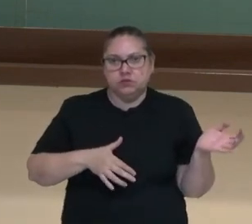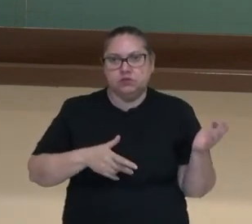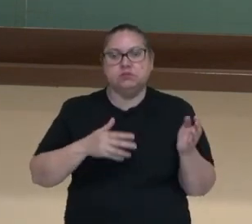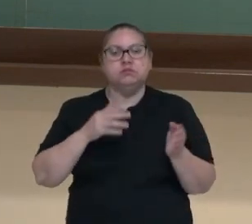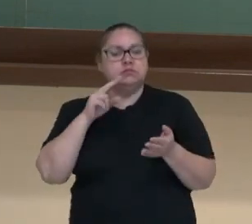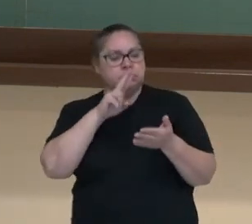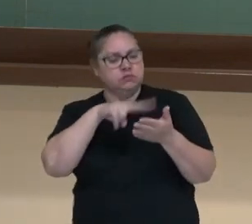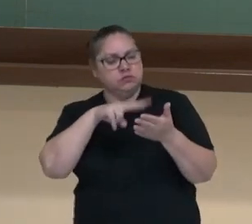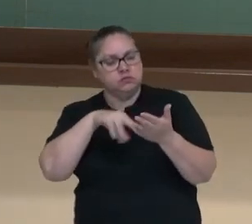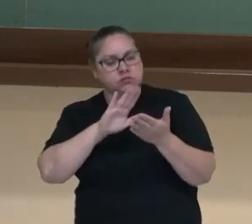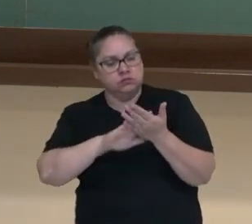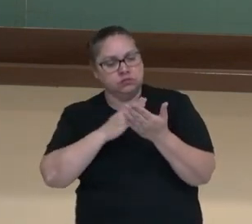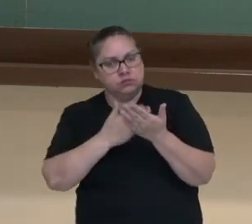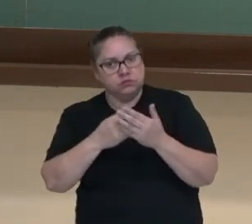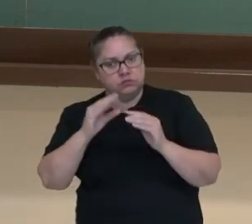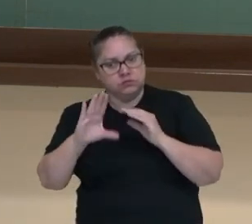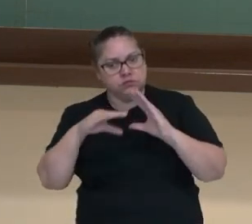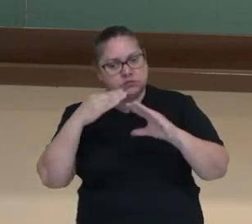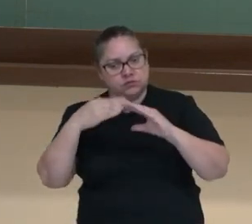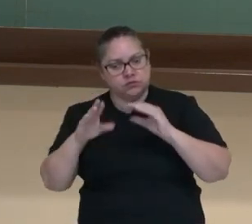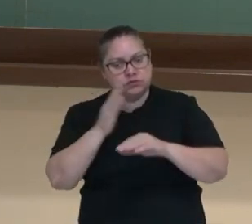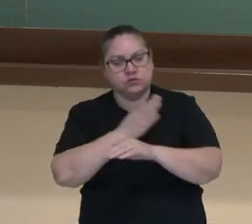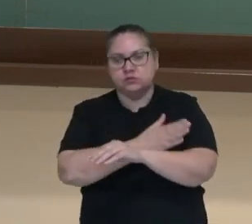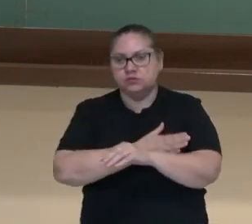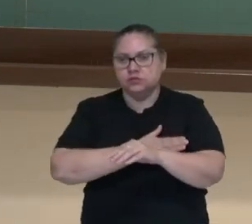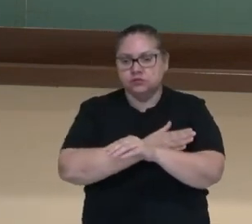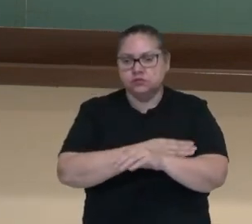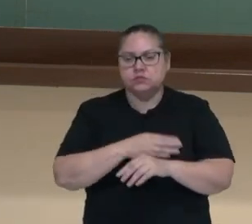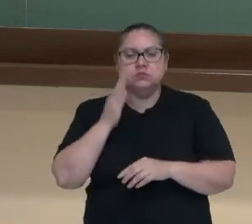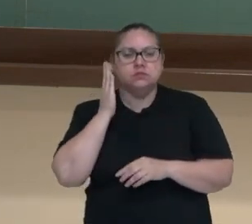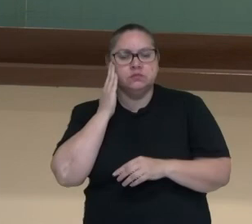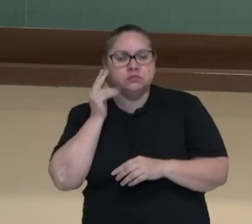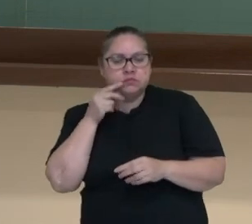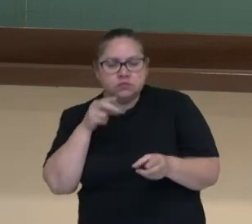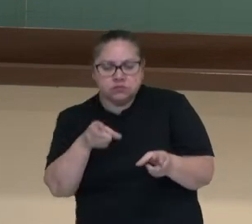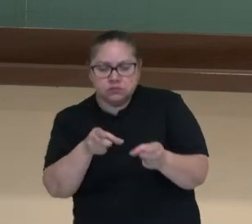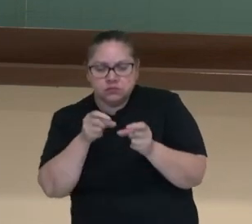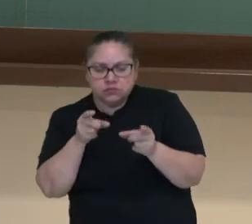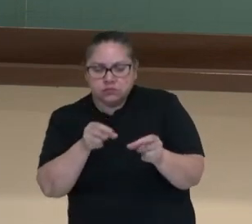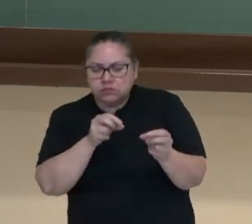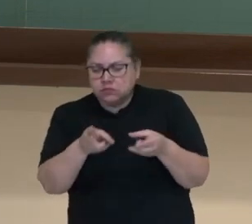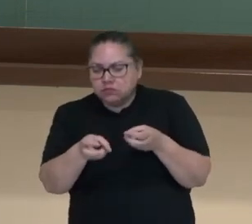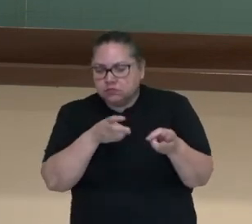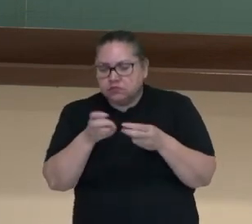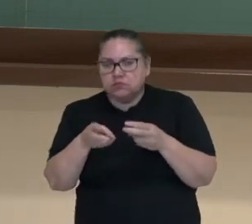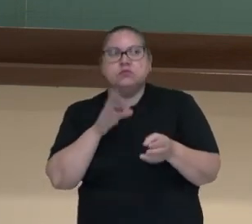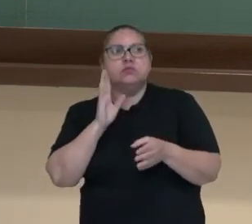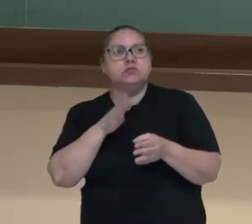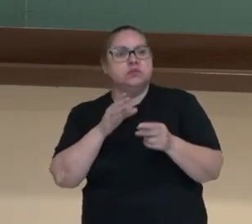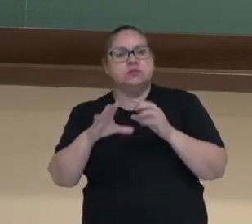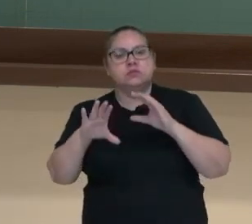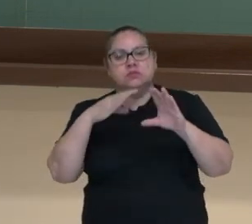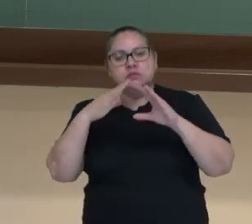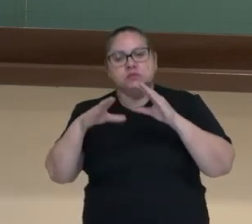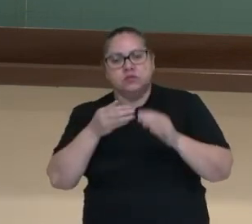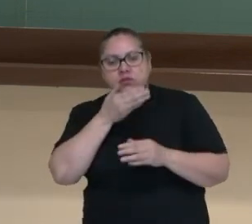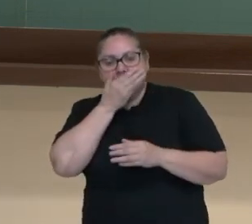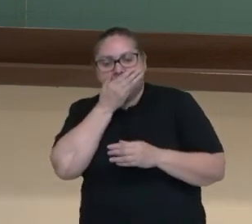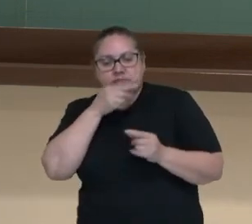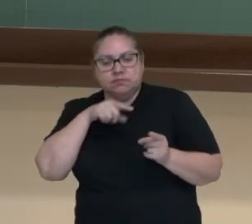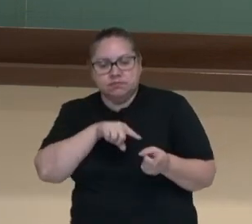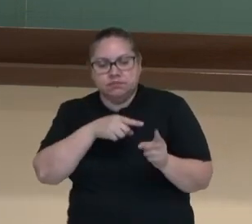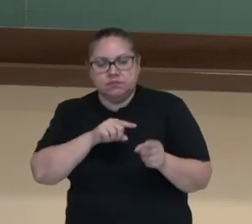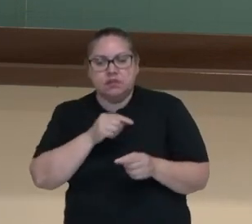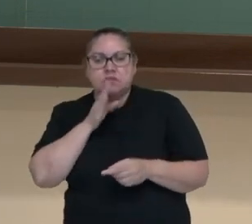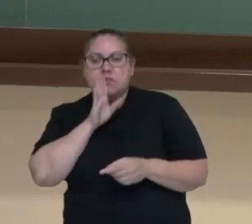lemos e interpretamos cantigas medievais, reconhecemos características das cantigas de escárnio, de maldizer